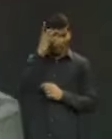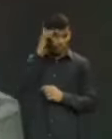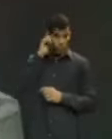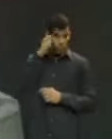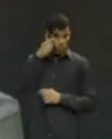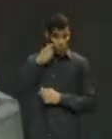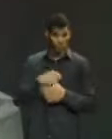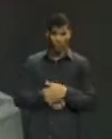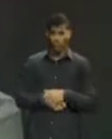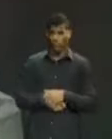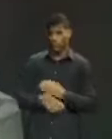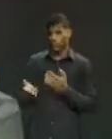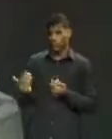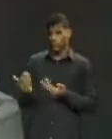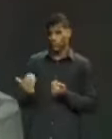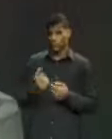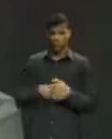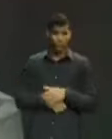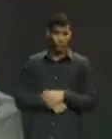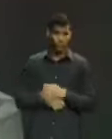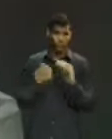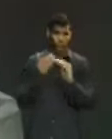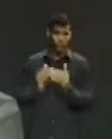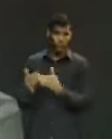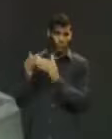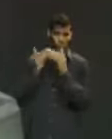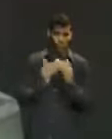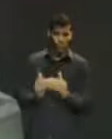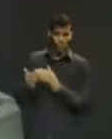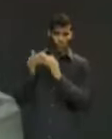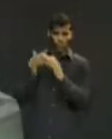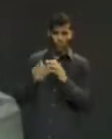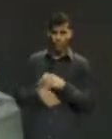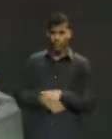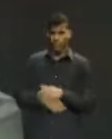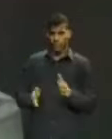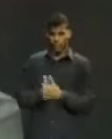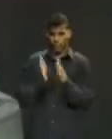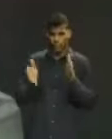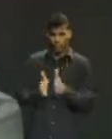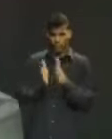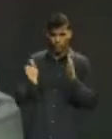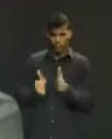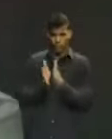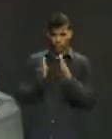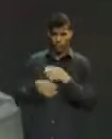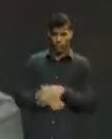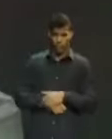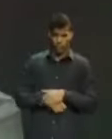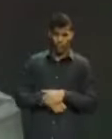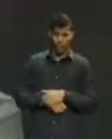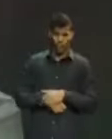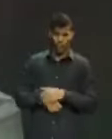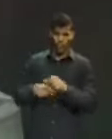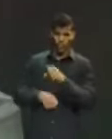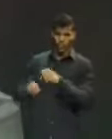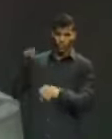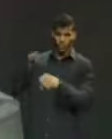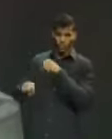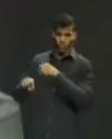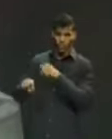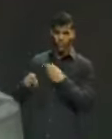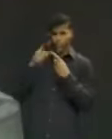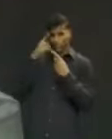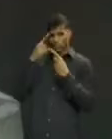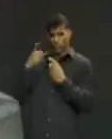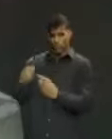jovens, periféricos, pobres. A morte matada, a morte violenta, ela é